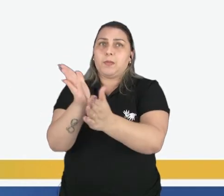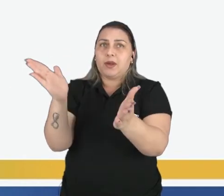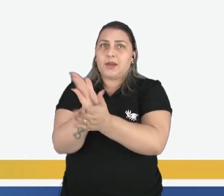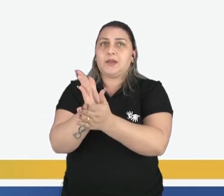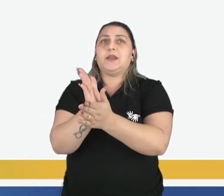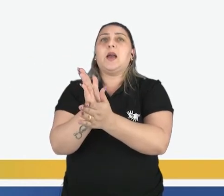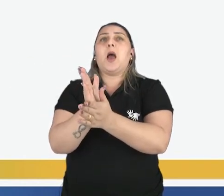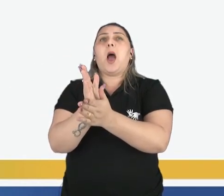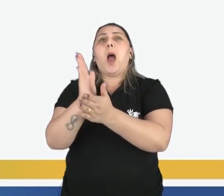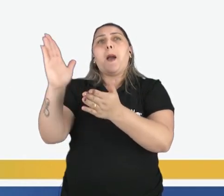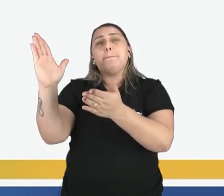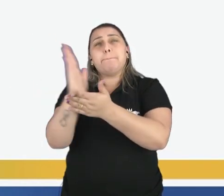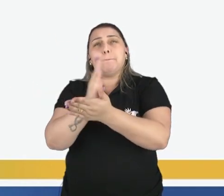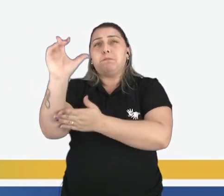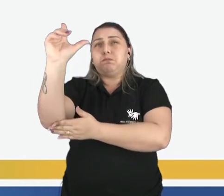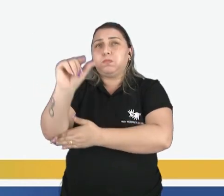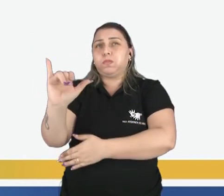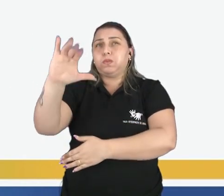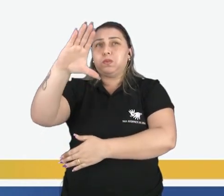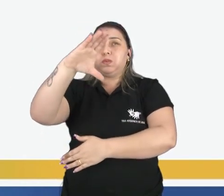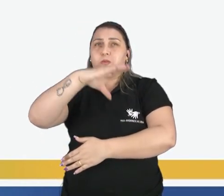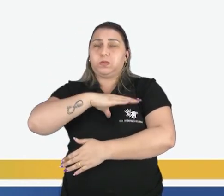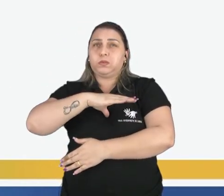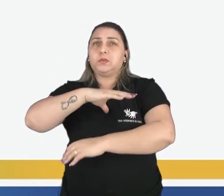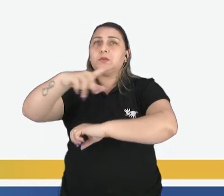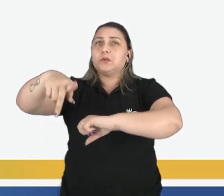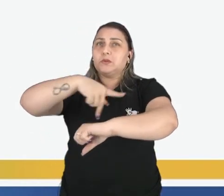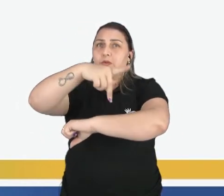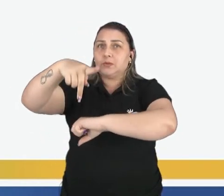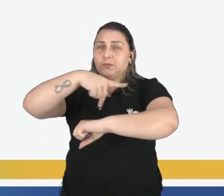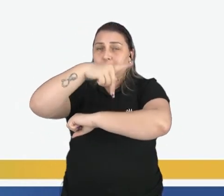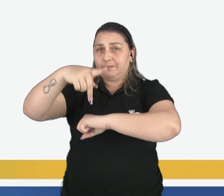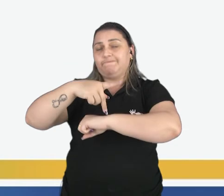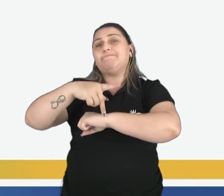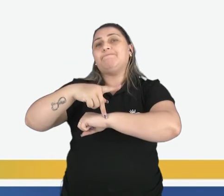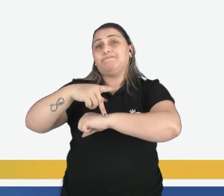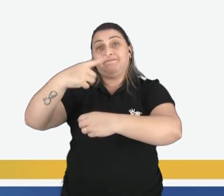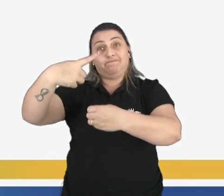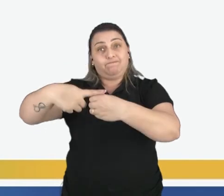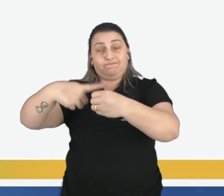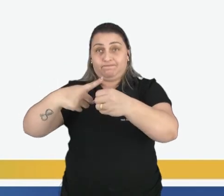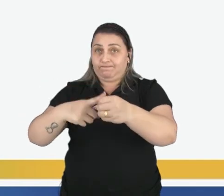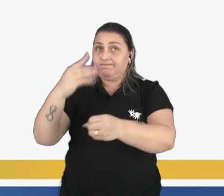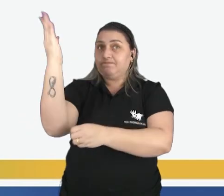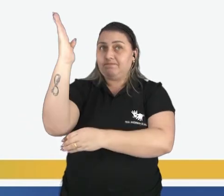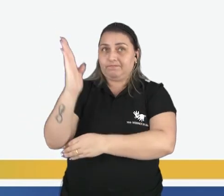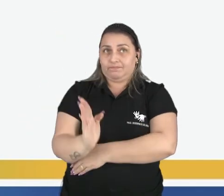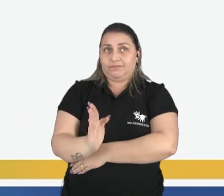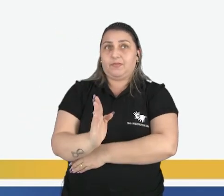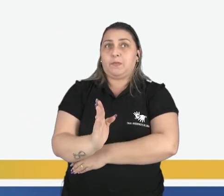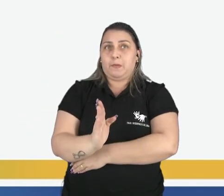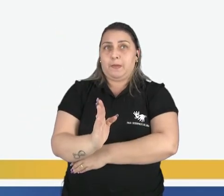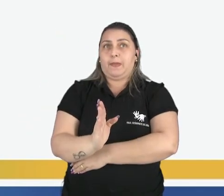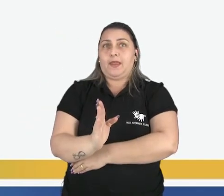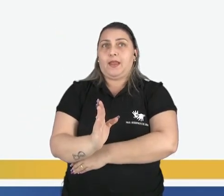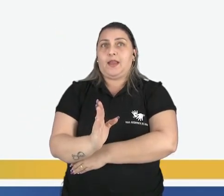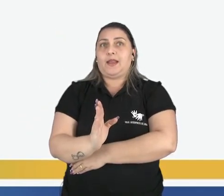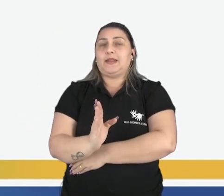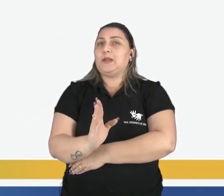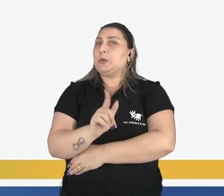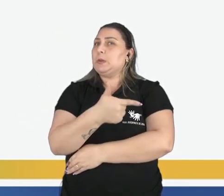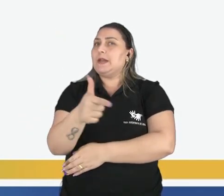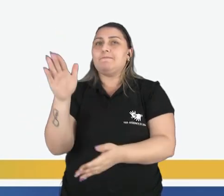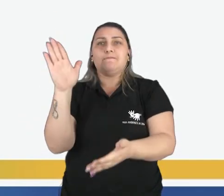pobreza está concentrada em poucas cidades do país. Na maior parte dos municípios brasileiros, essa situação